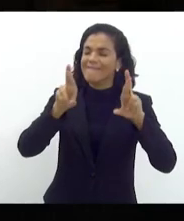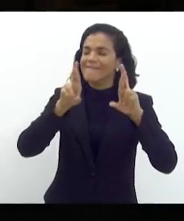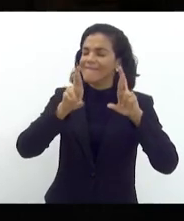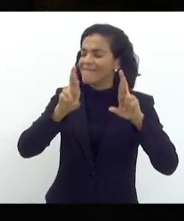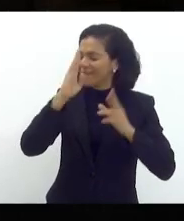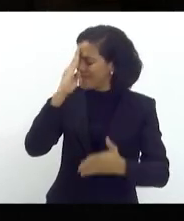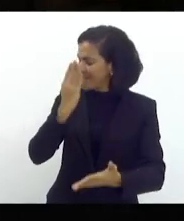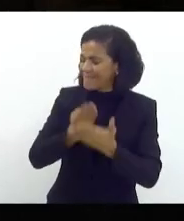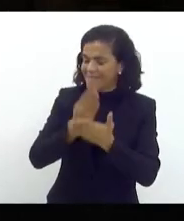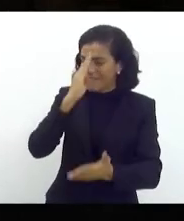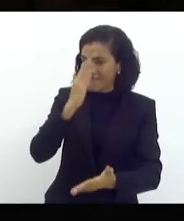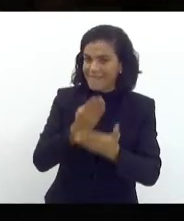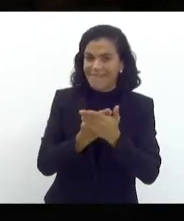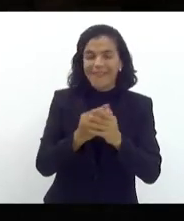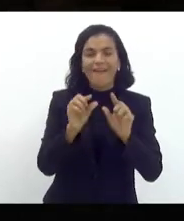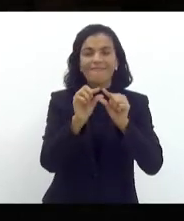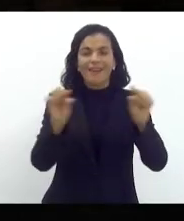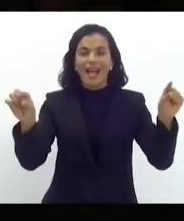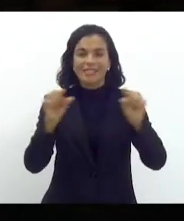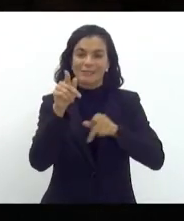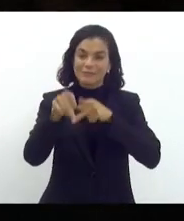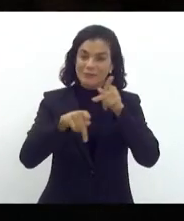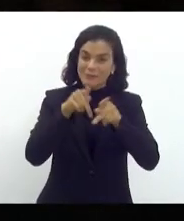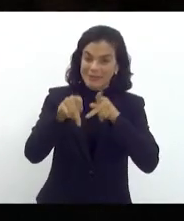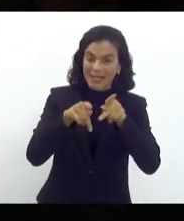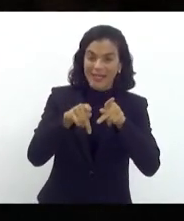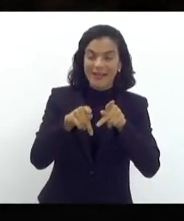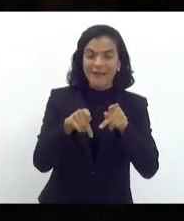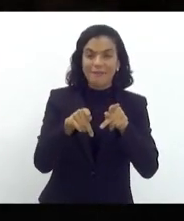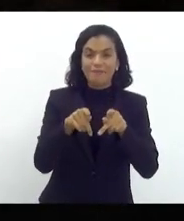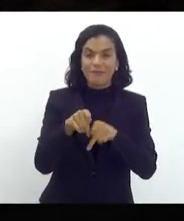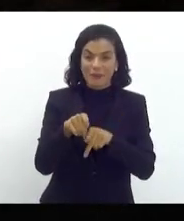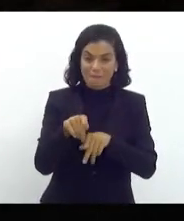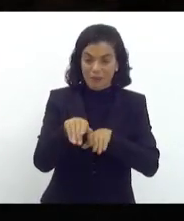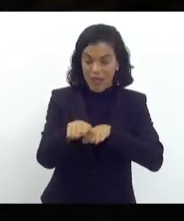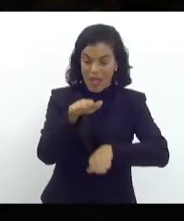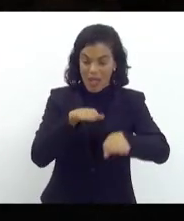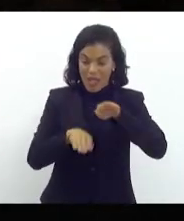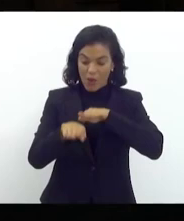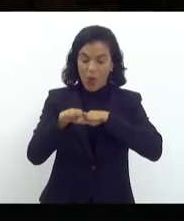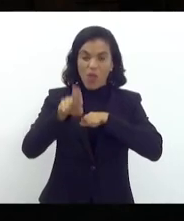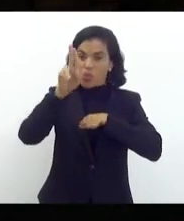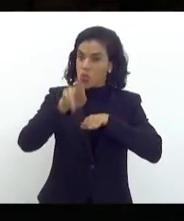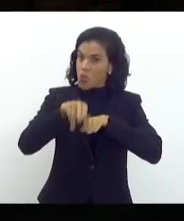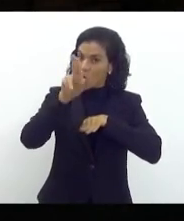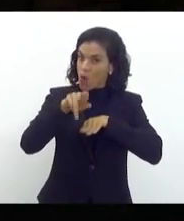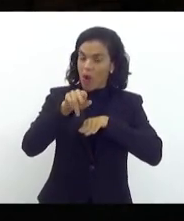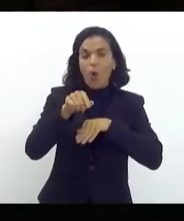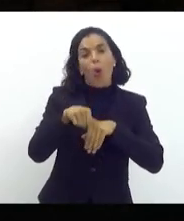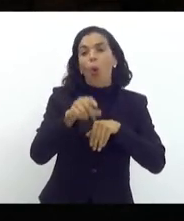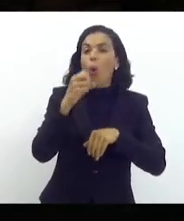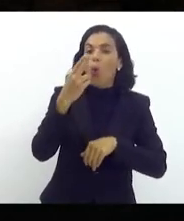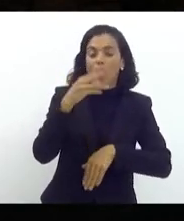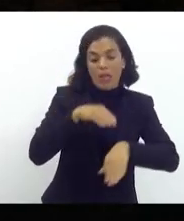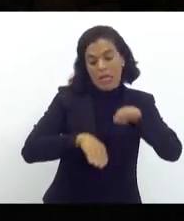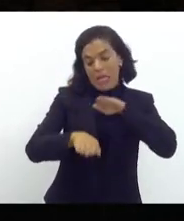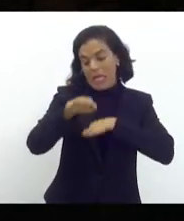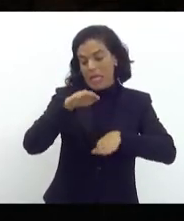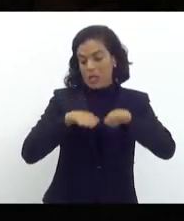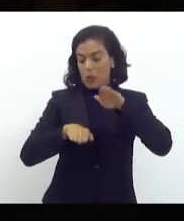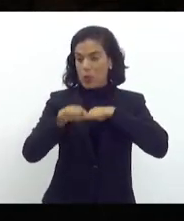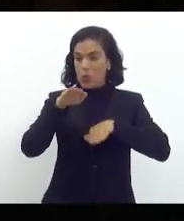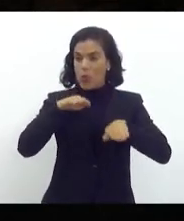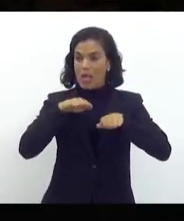no ditado popular de que recuar jamais ou recuar só